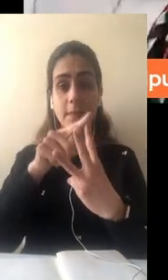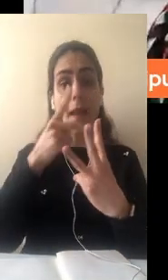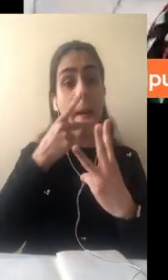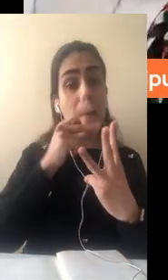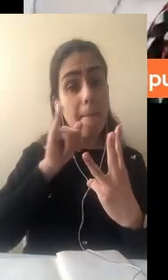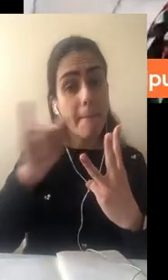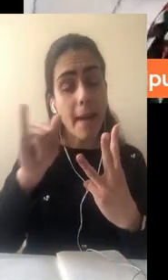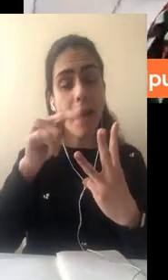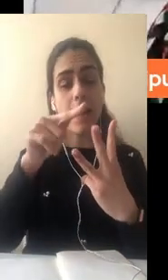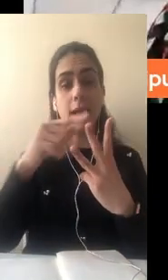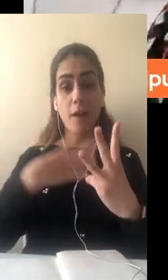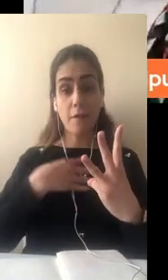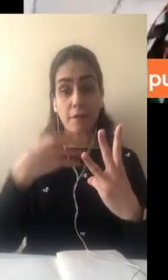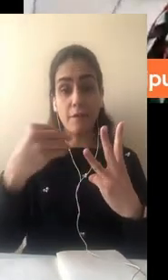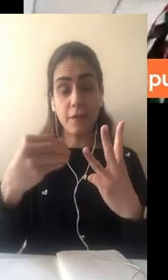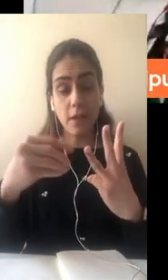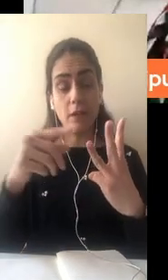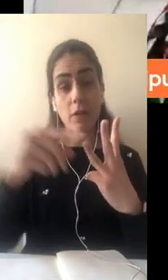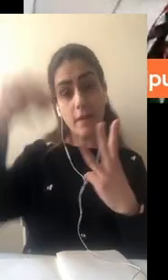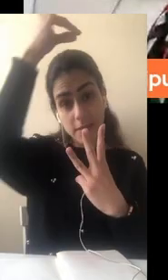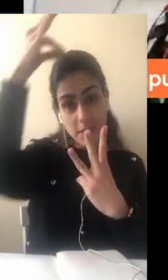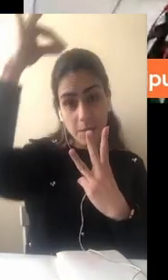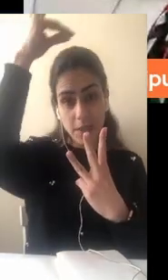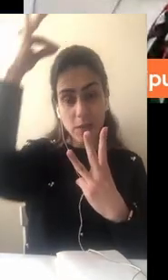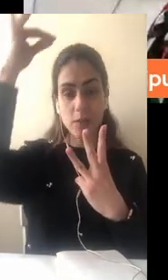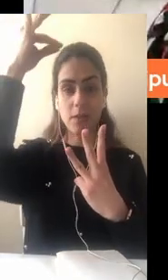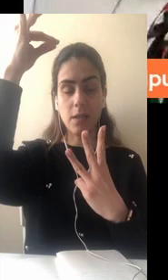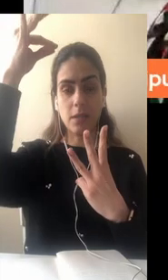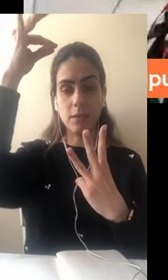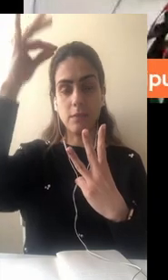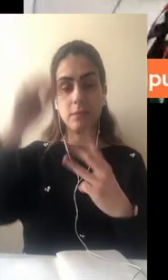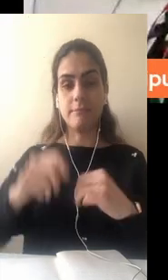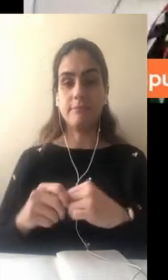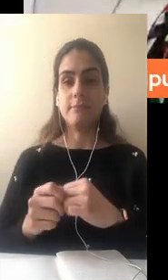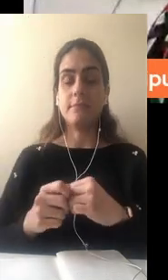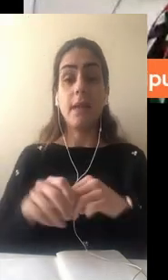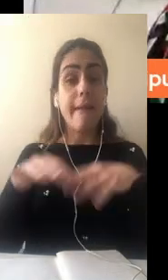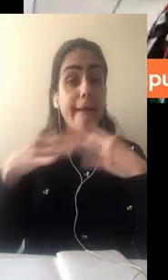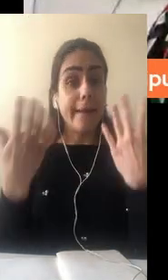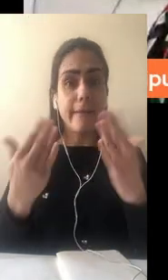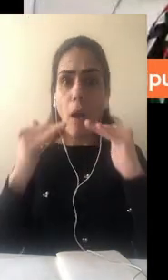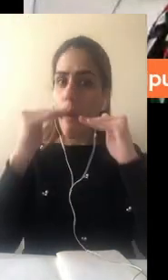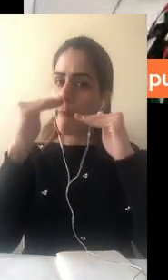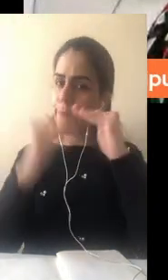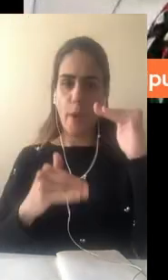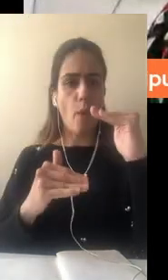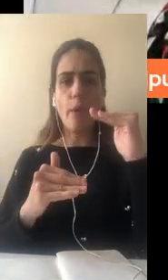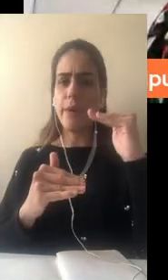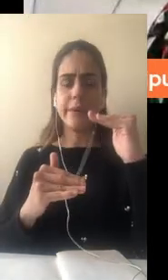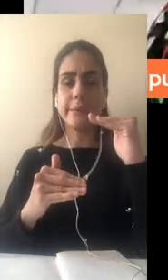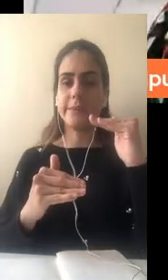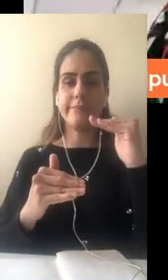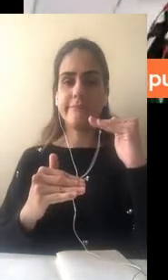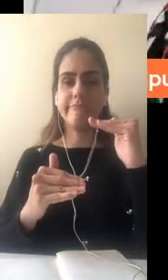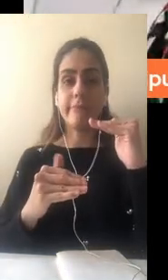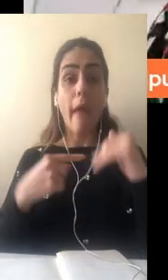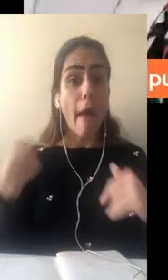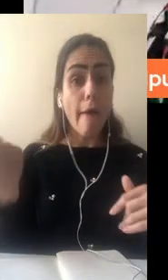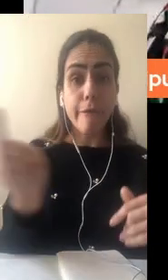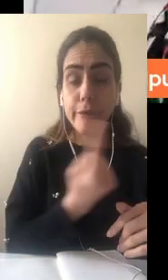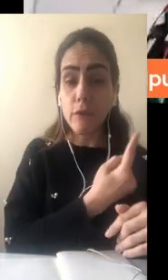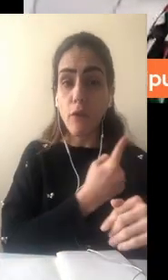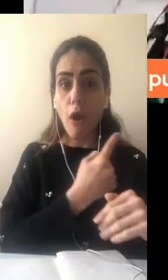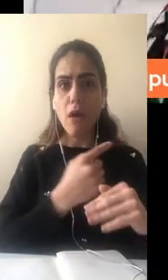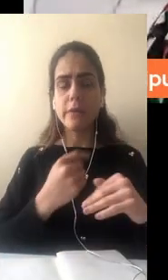uma gratidão a uma outra divindade, aí já para tudo. Já é o primeiro ponto de discordância onde nós não